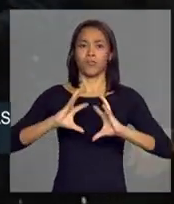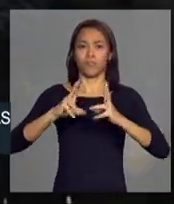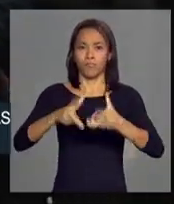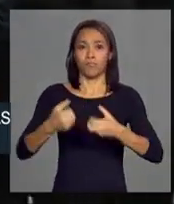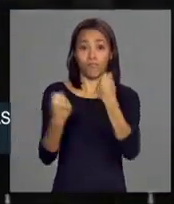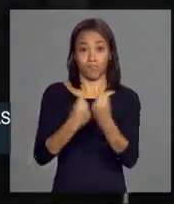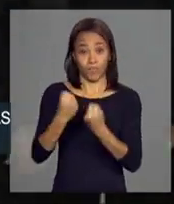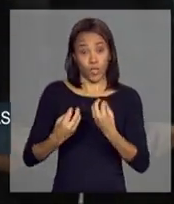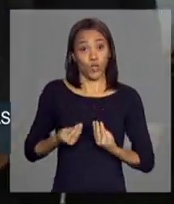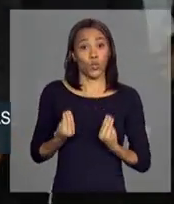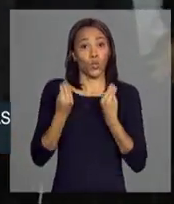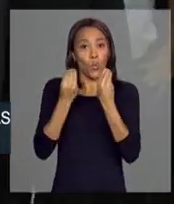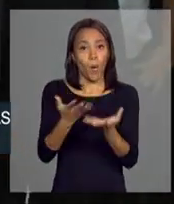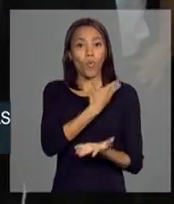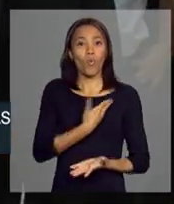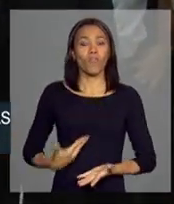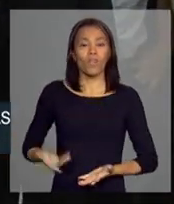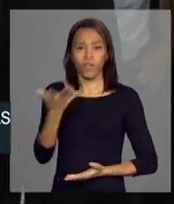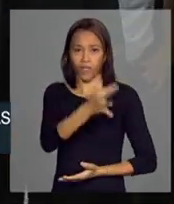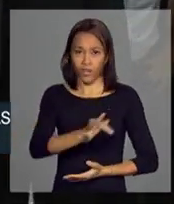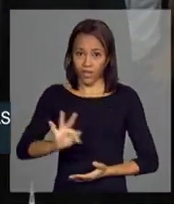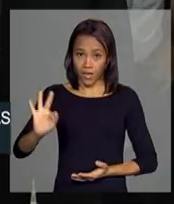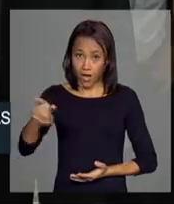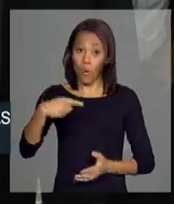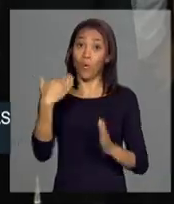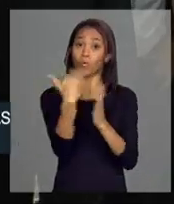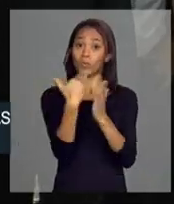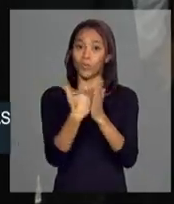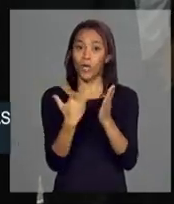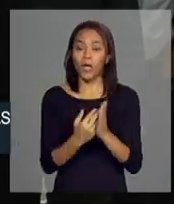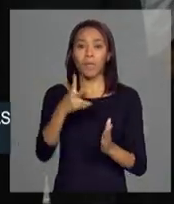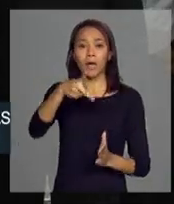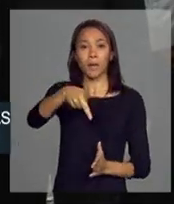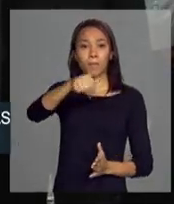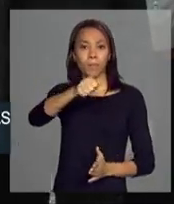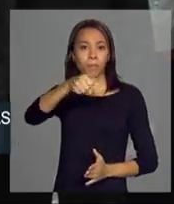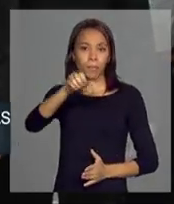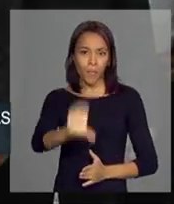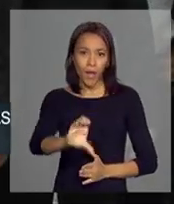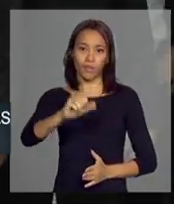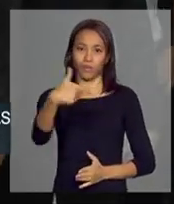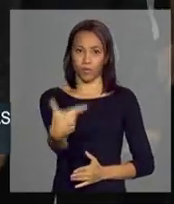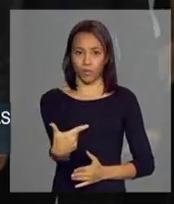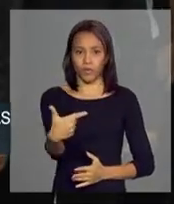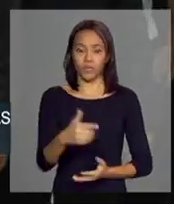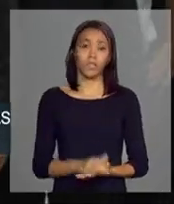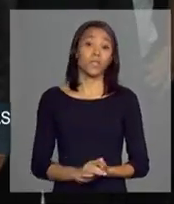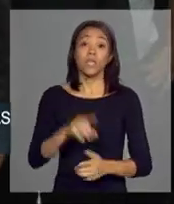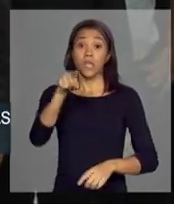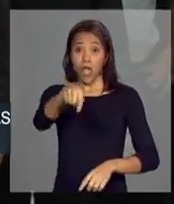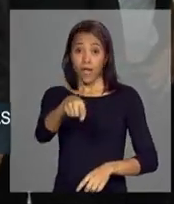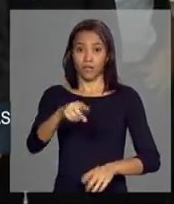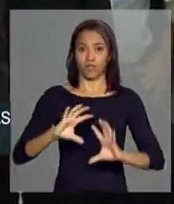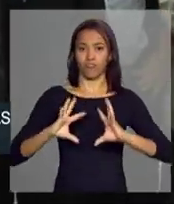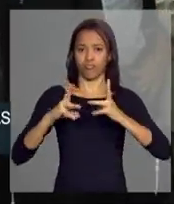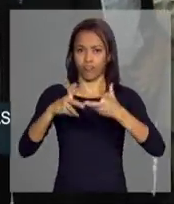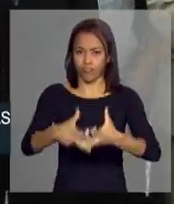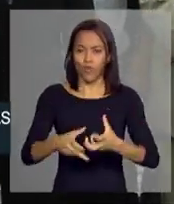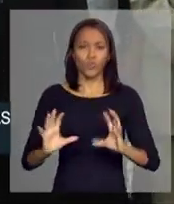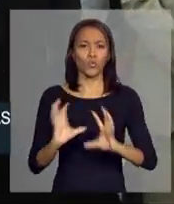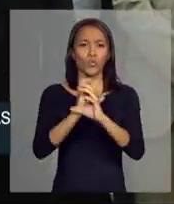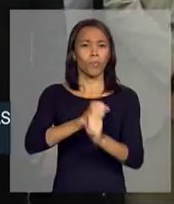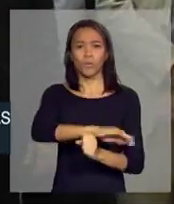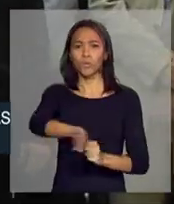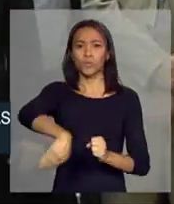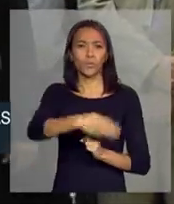federal por meio do programa de aceleração do crescimento o pac 2 os equipamentos totalizam um investimento